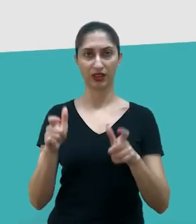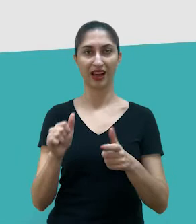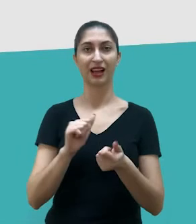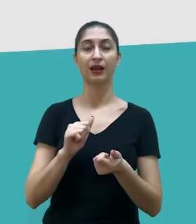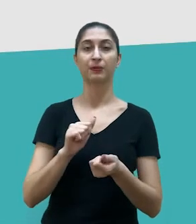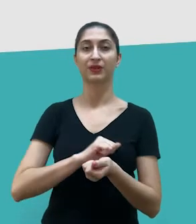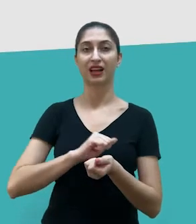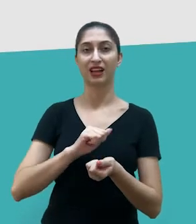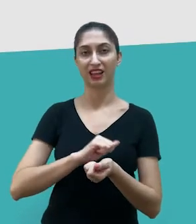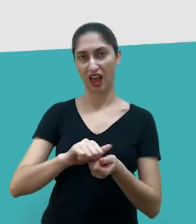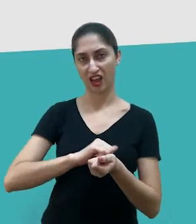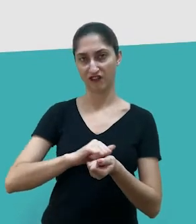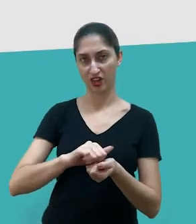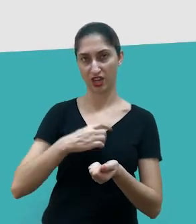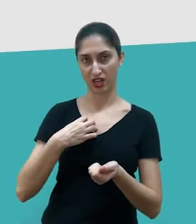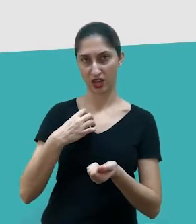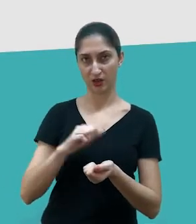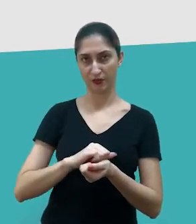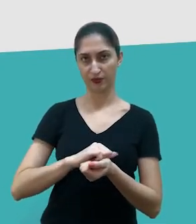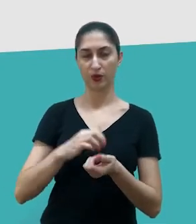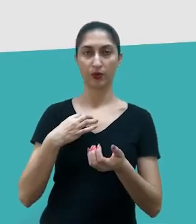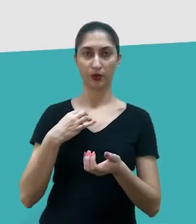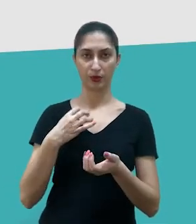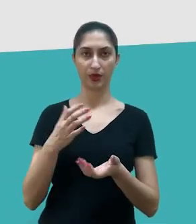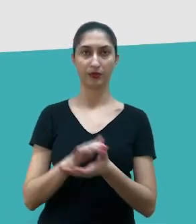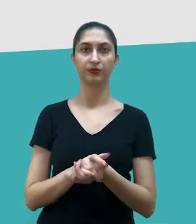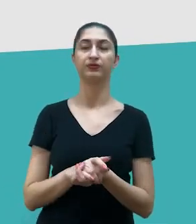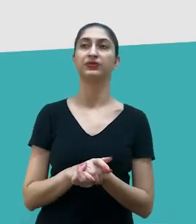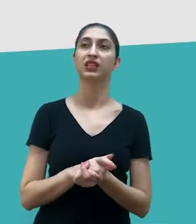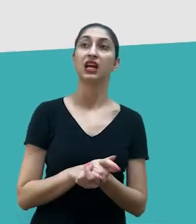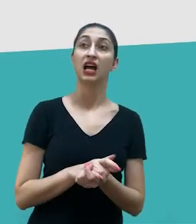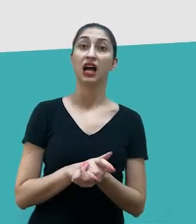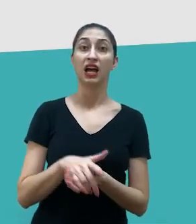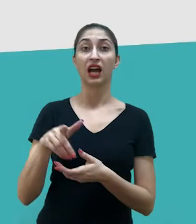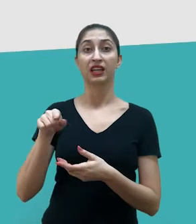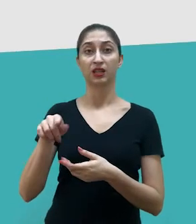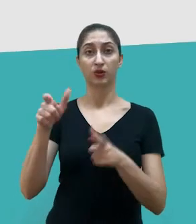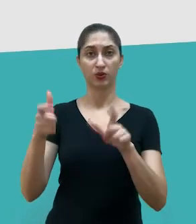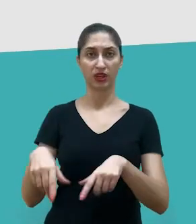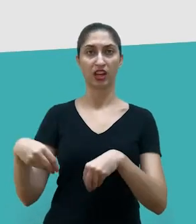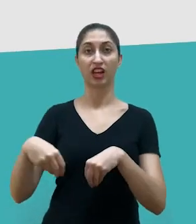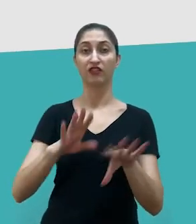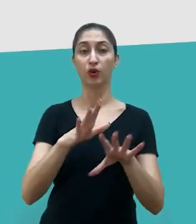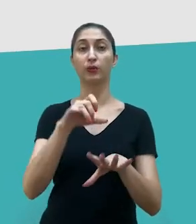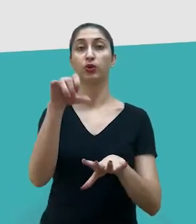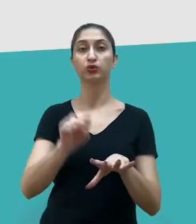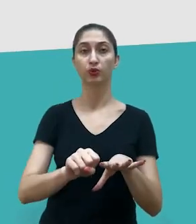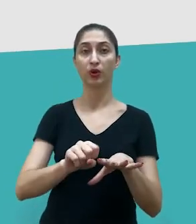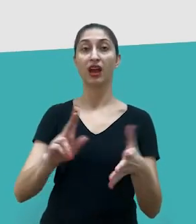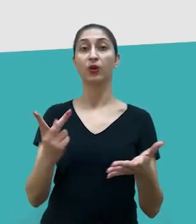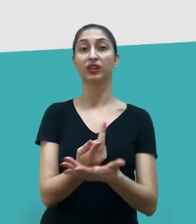tinturar, e a lavanderia mandou para o sul, e houve uma enchente no sul. E o meu grau de desespero foi